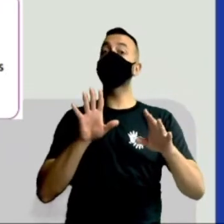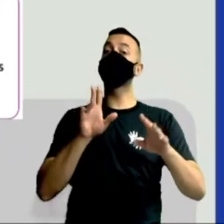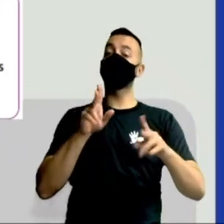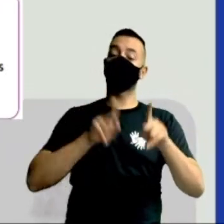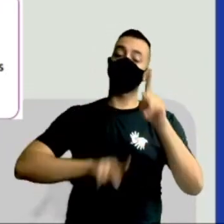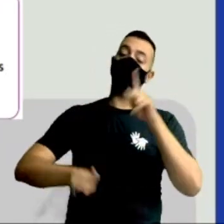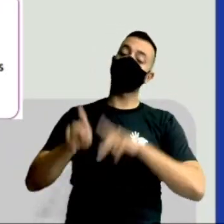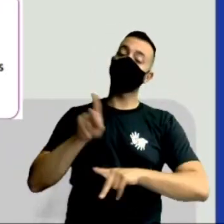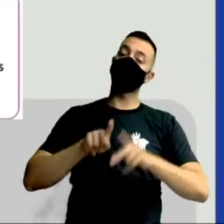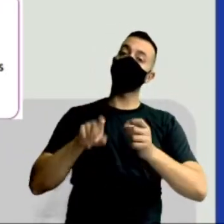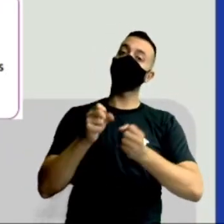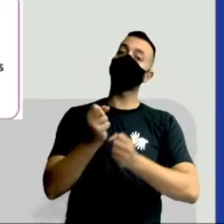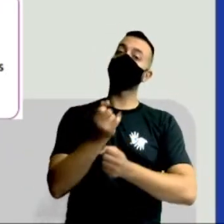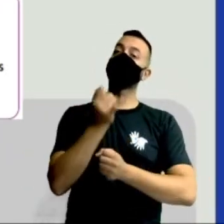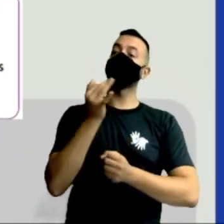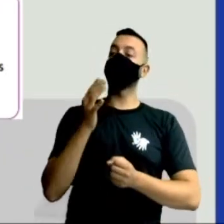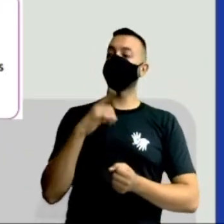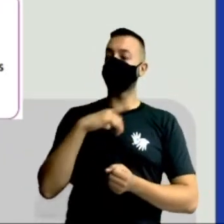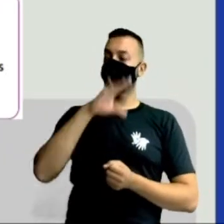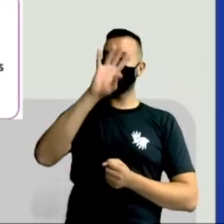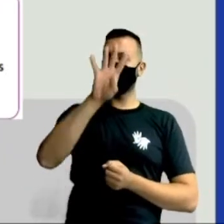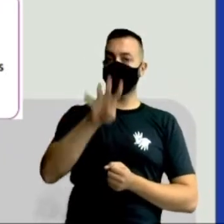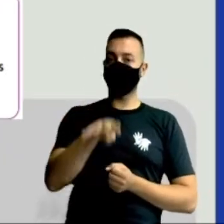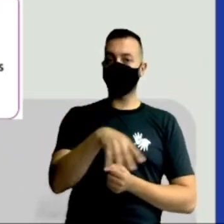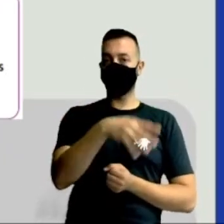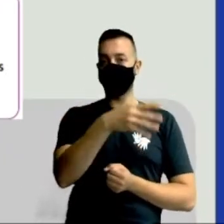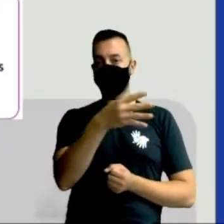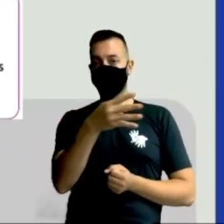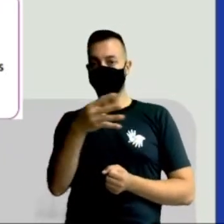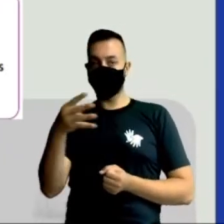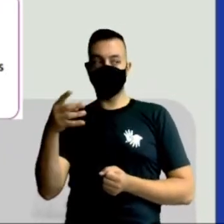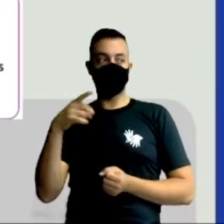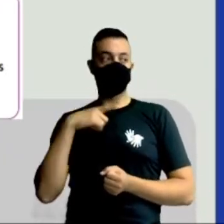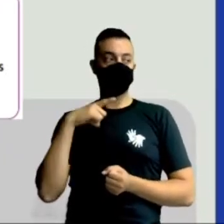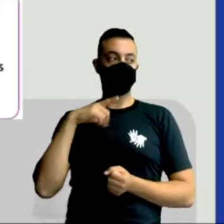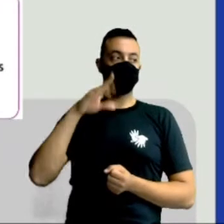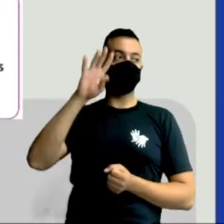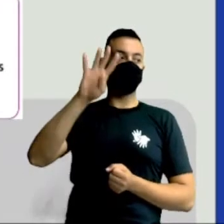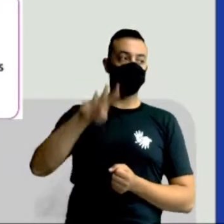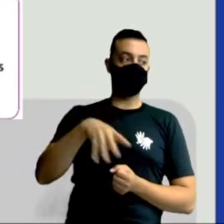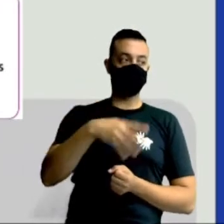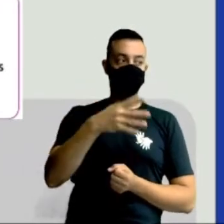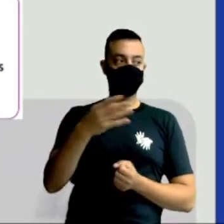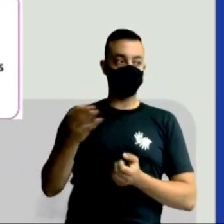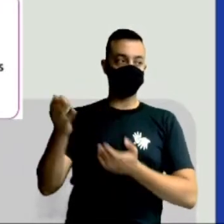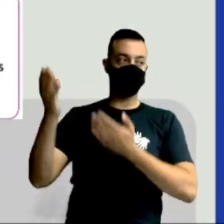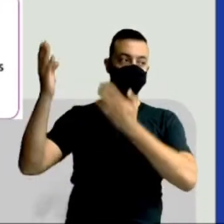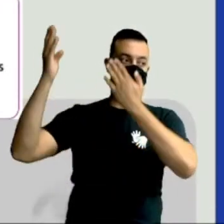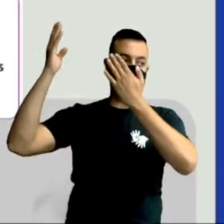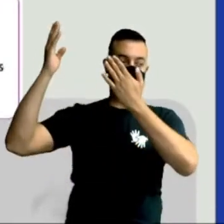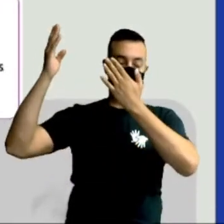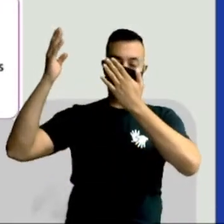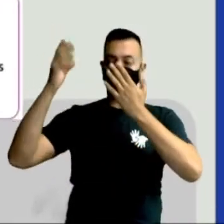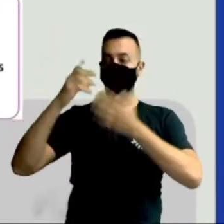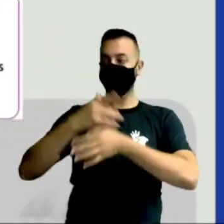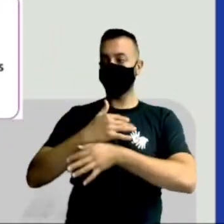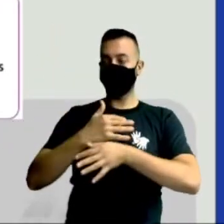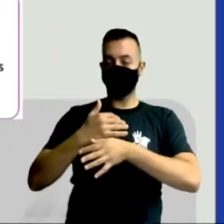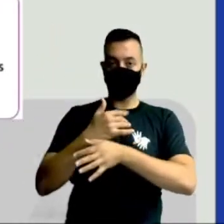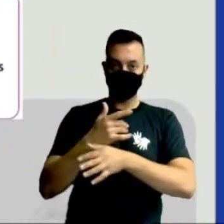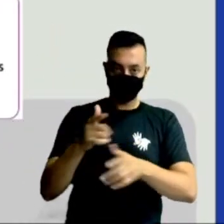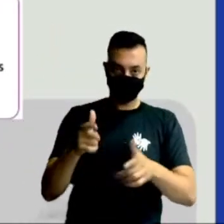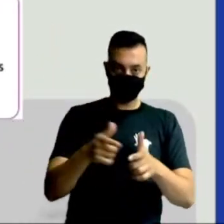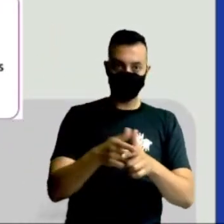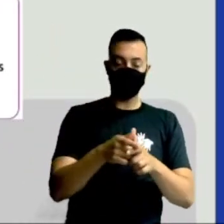seguir. Então, nós temos aqui um quadro, temos aqui uma tabelinha, né, com a classificação. Então, cidade